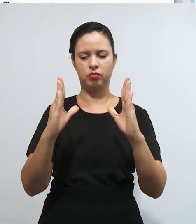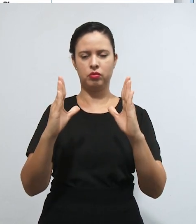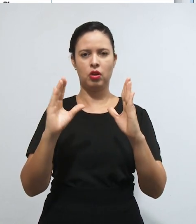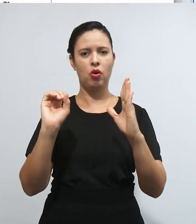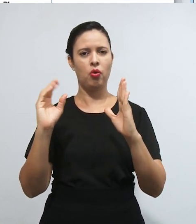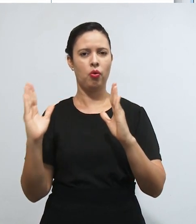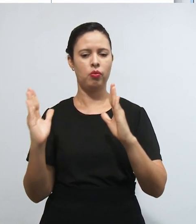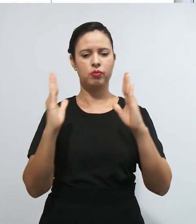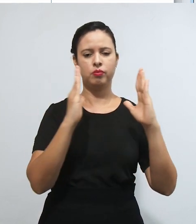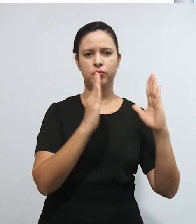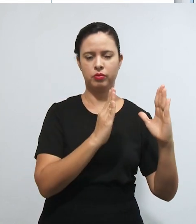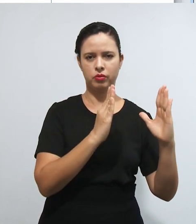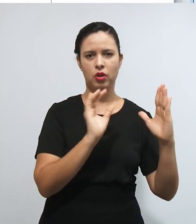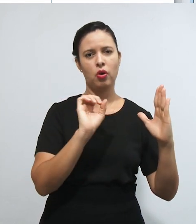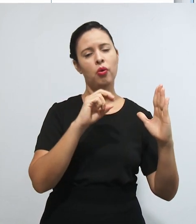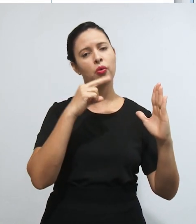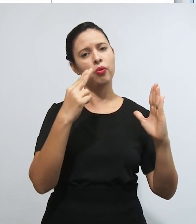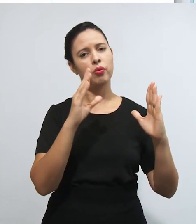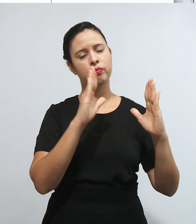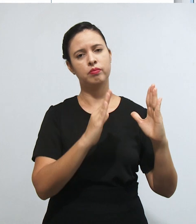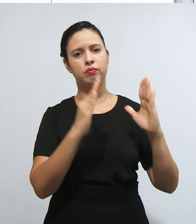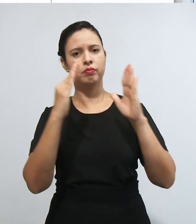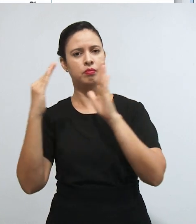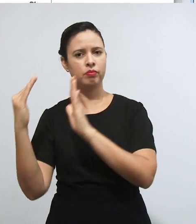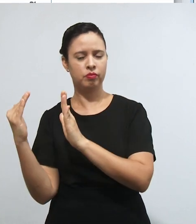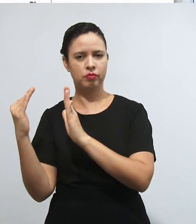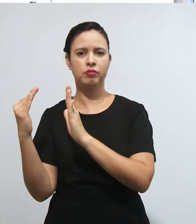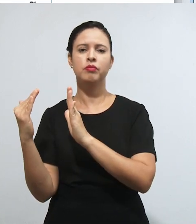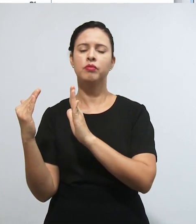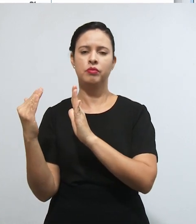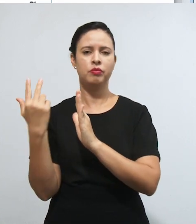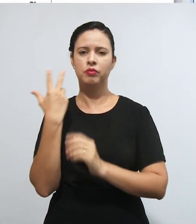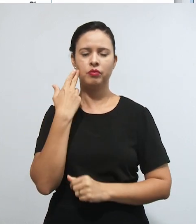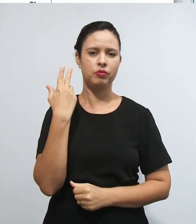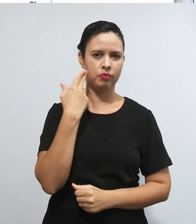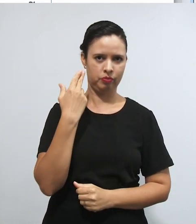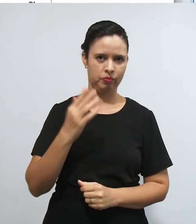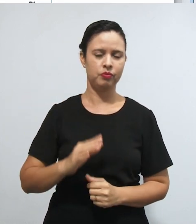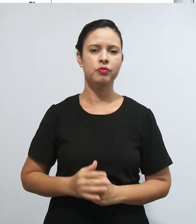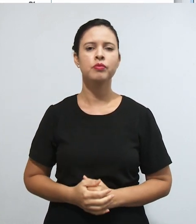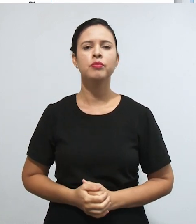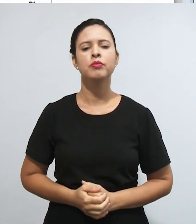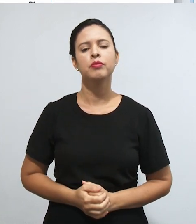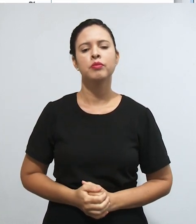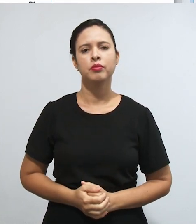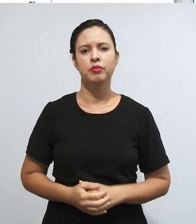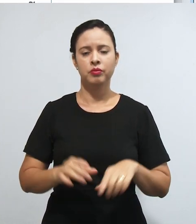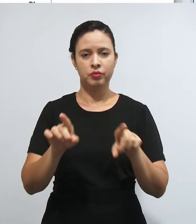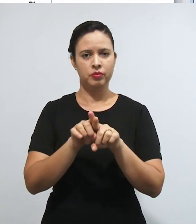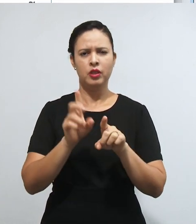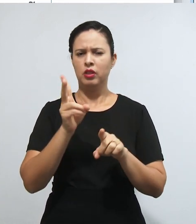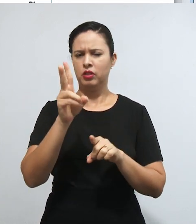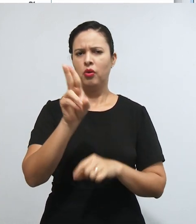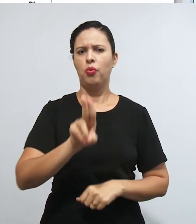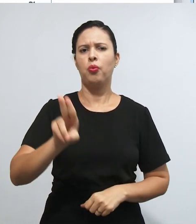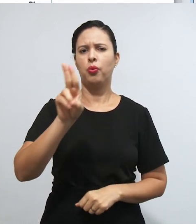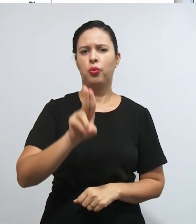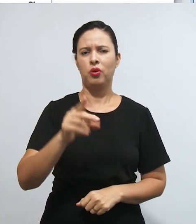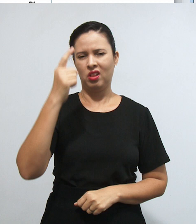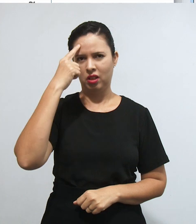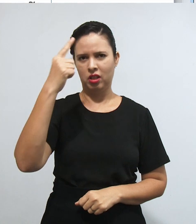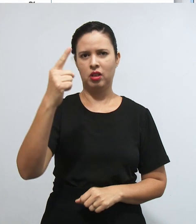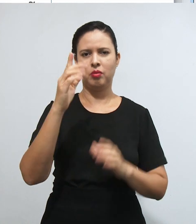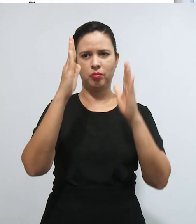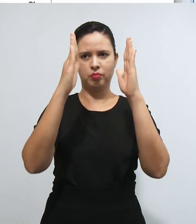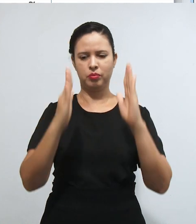centralizar, ou tudo alinhado à esquerda ou à direita, tranquilo, E a gente sempre utiliza o justificado, que nem nós vimos na aula do